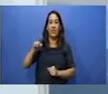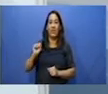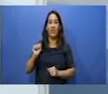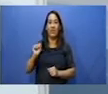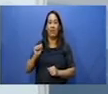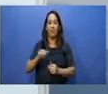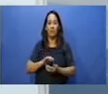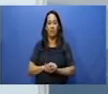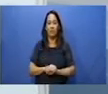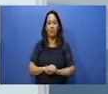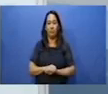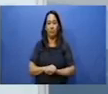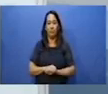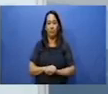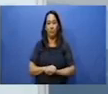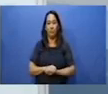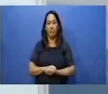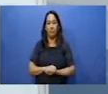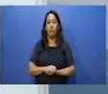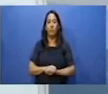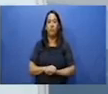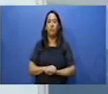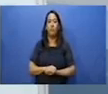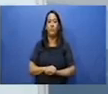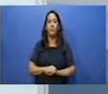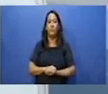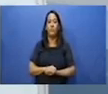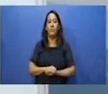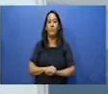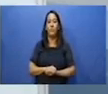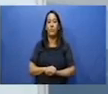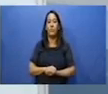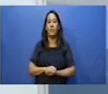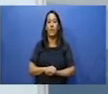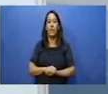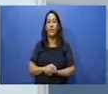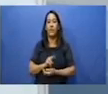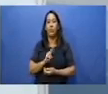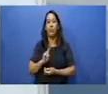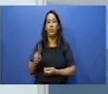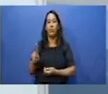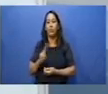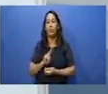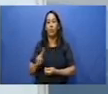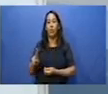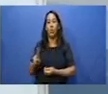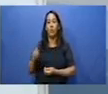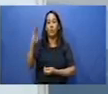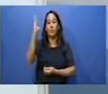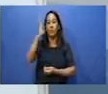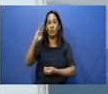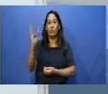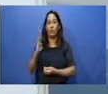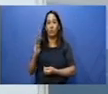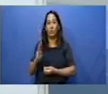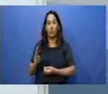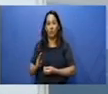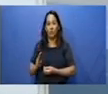Argentina. Paraguai, Argentina, Brasil. A gente tem que escrever, ó, com letra